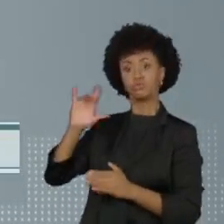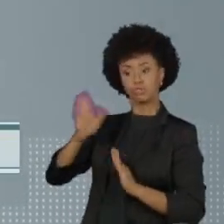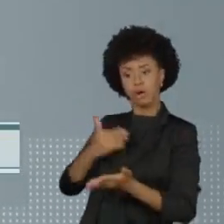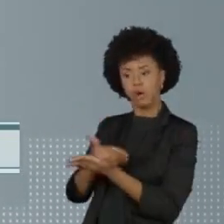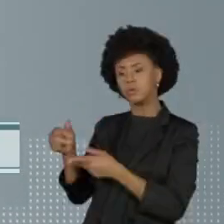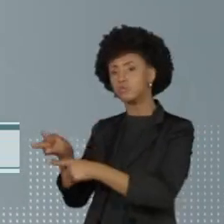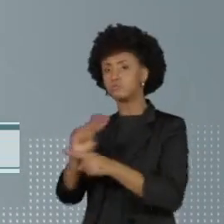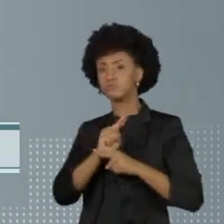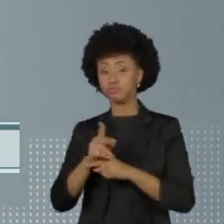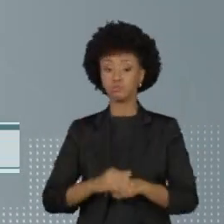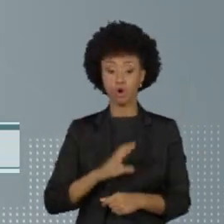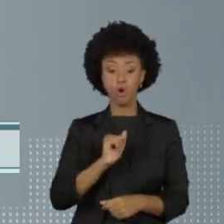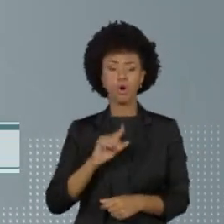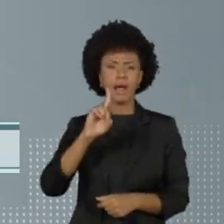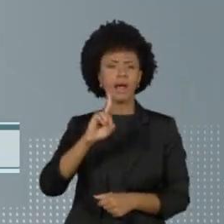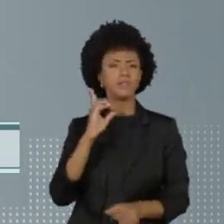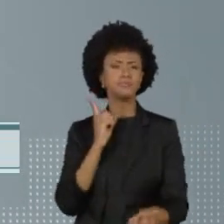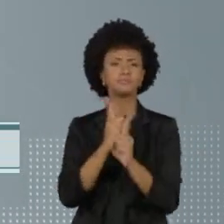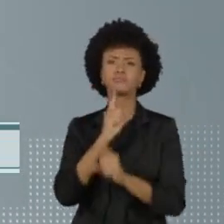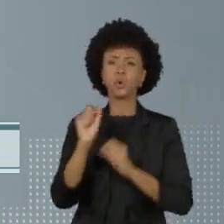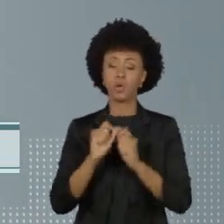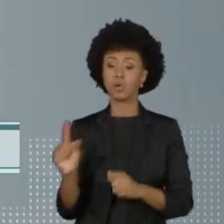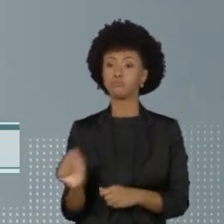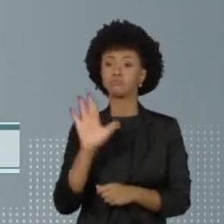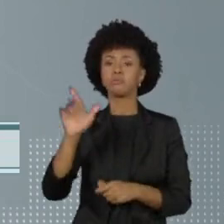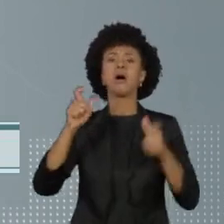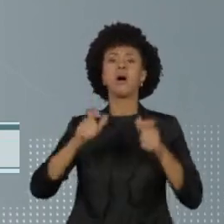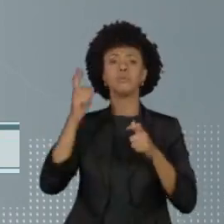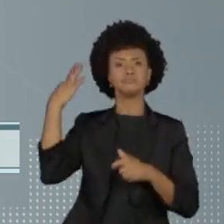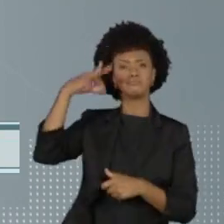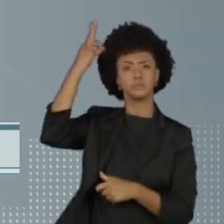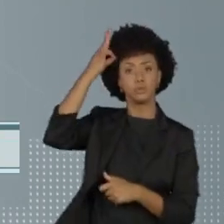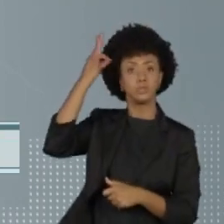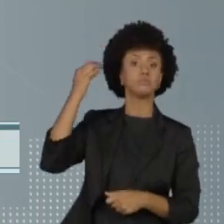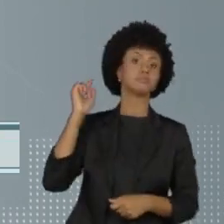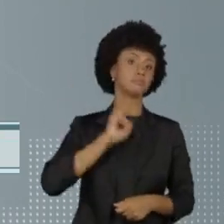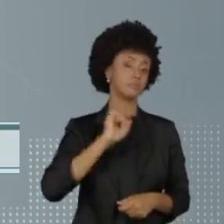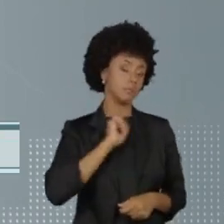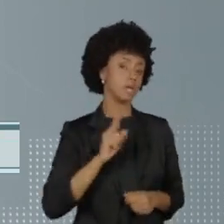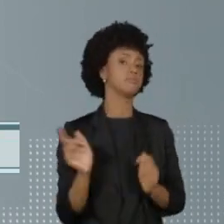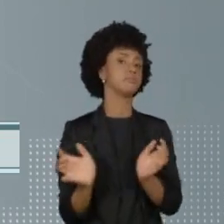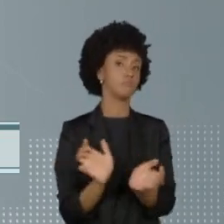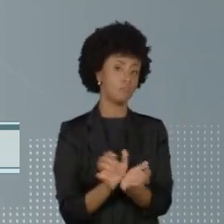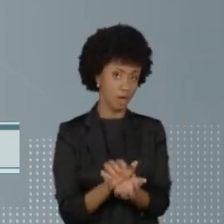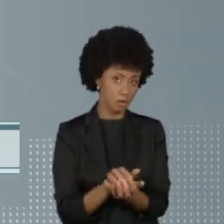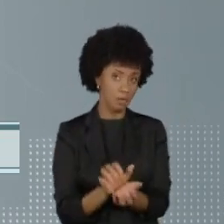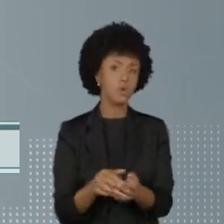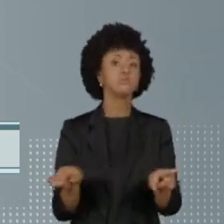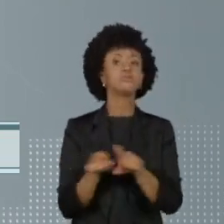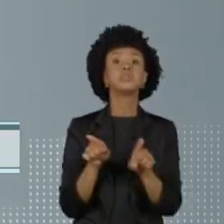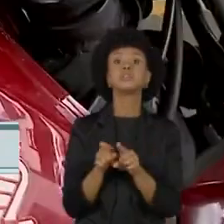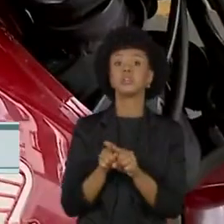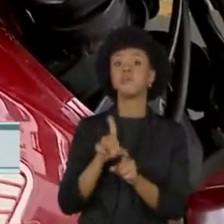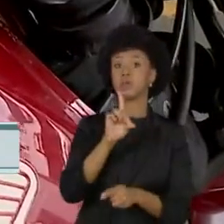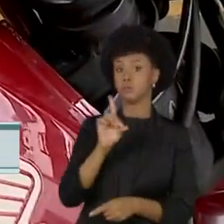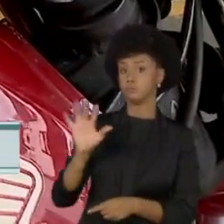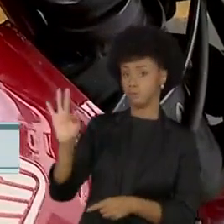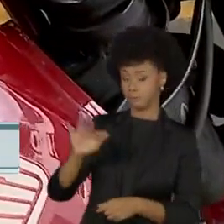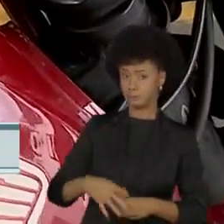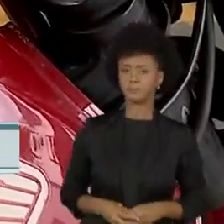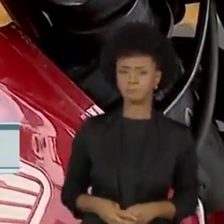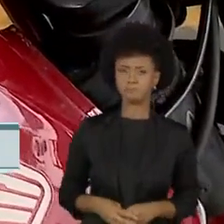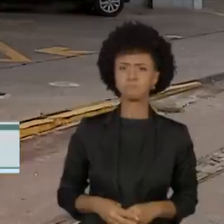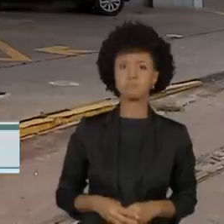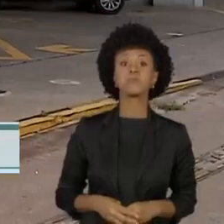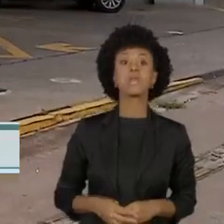as altas mais evidentes foram no Espírito Santo Minas Gerais Pernambuco e no distrito federal no pedido